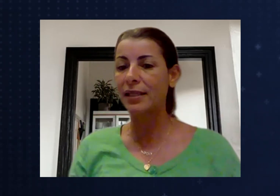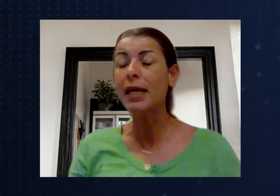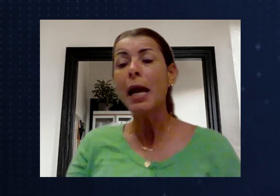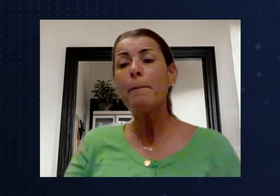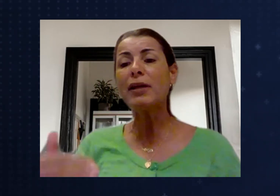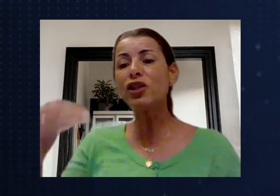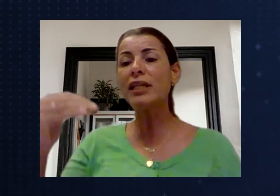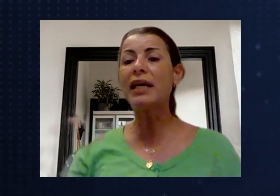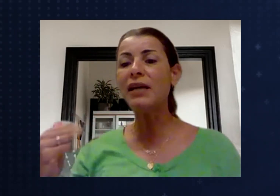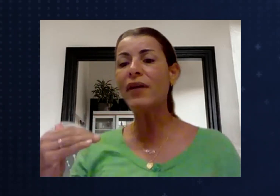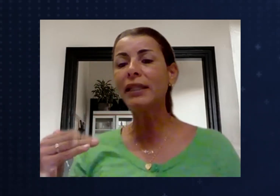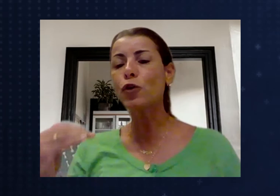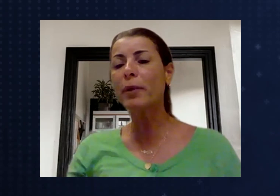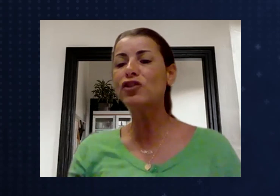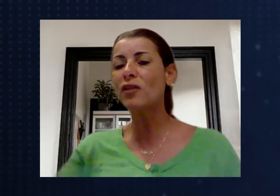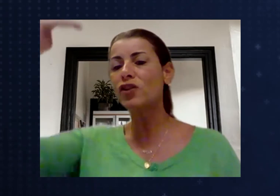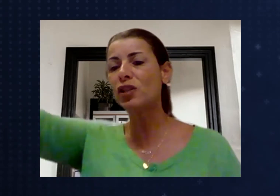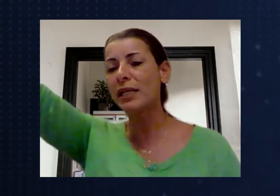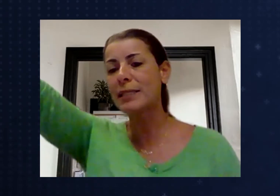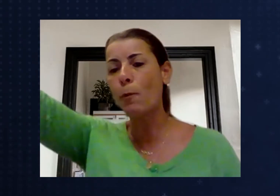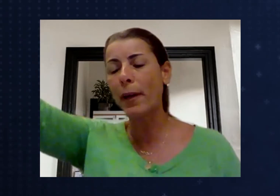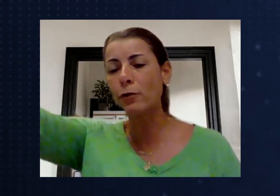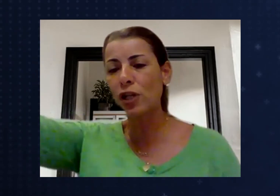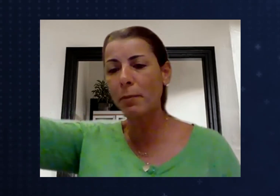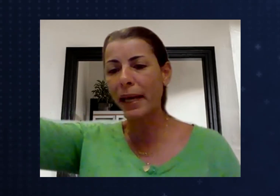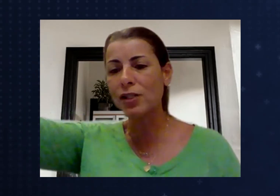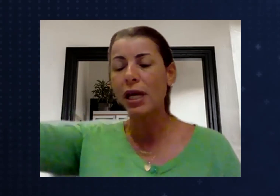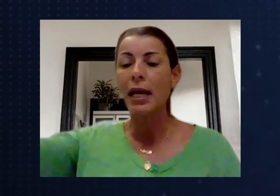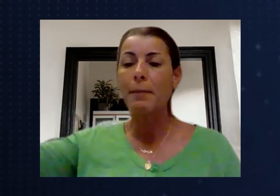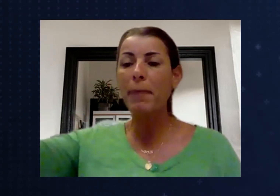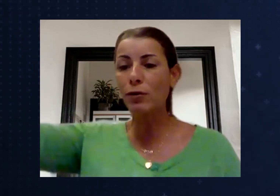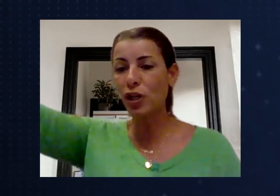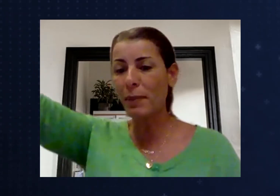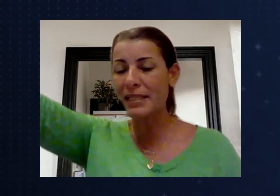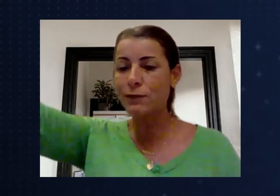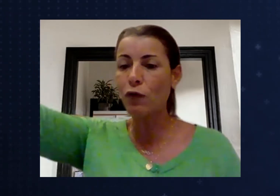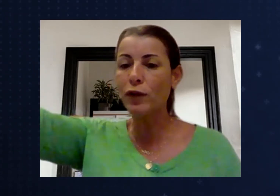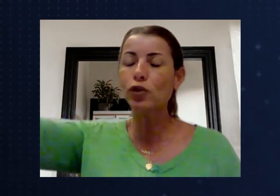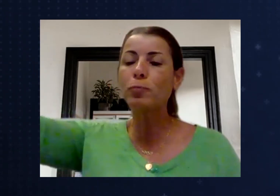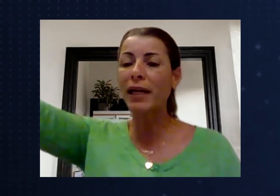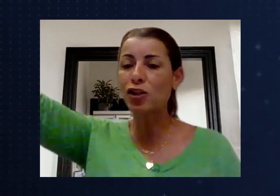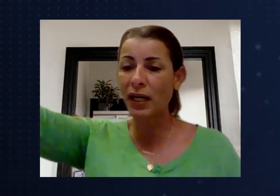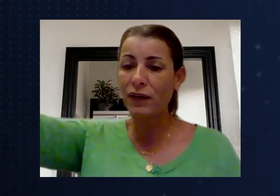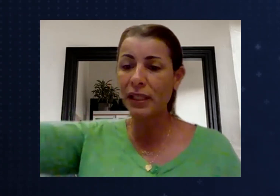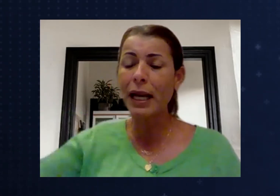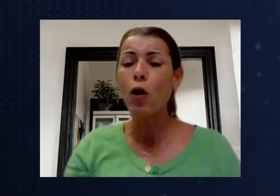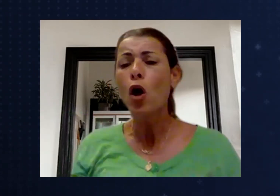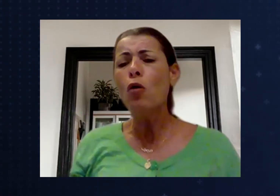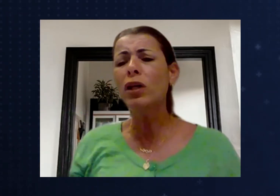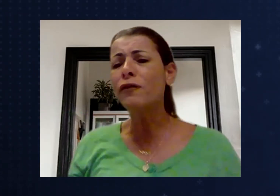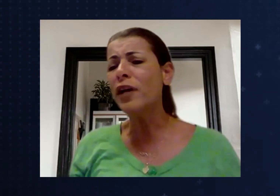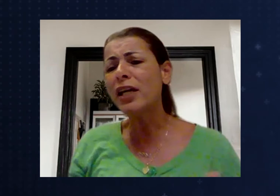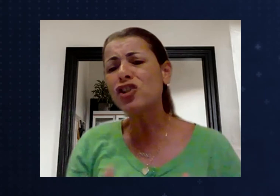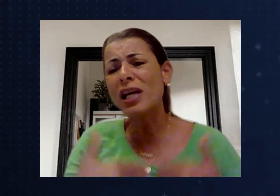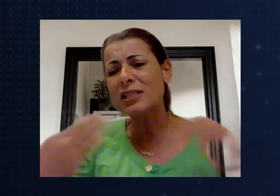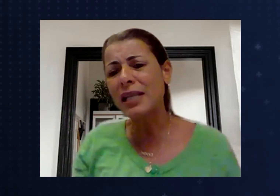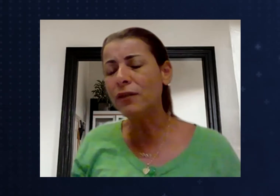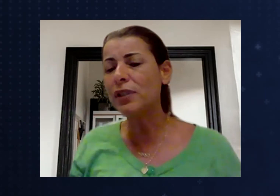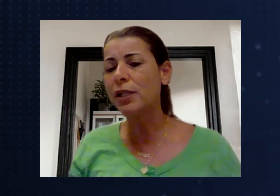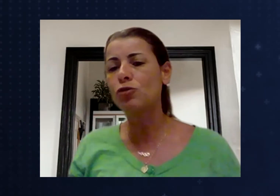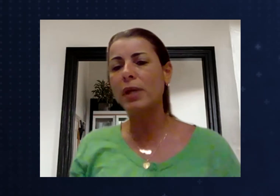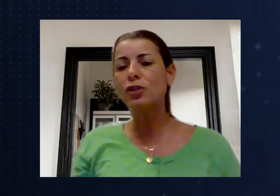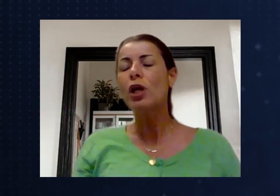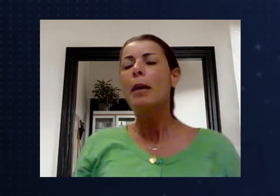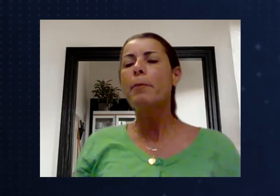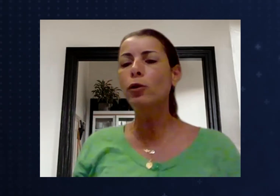deveria ficar aqui, mas queria levar tão somente a investigação para os demais envolvidos, para a esfera federal, o que foi